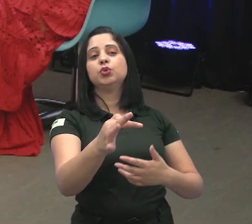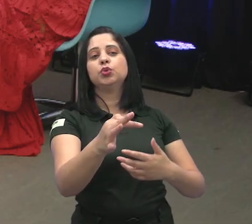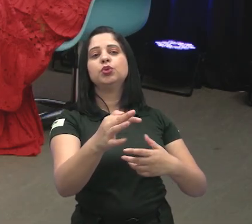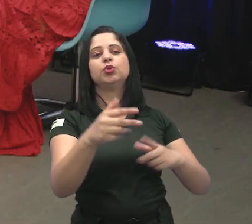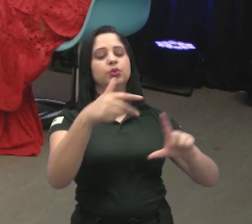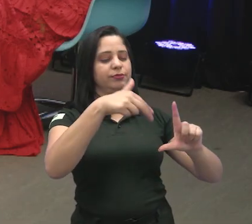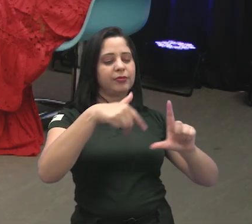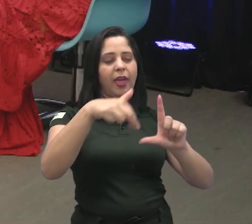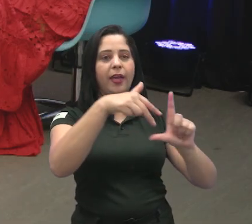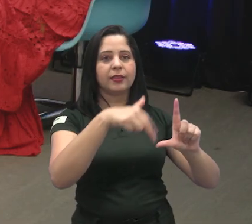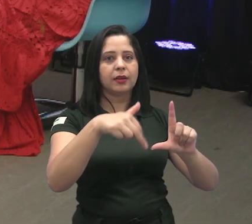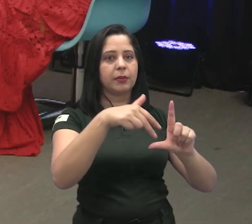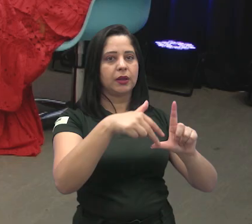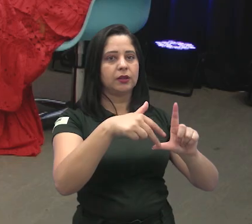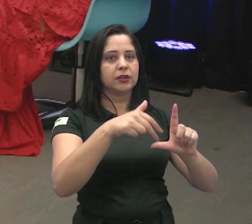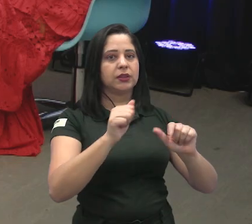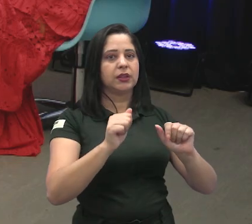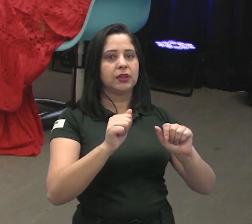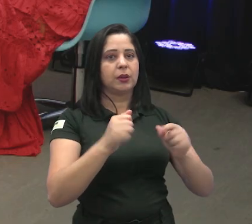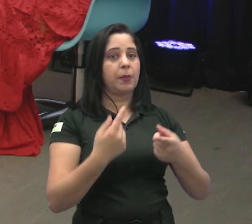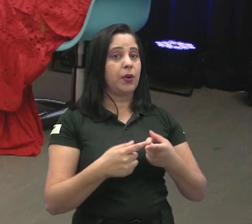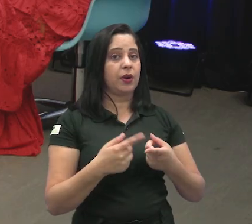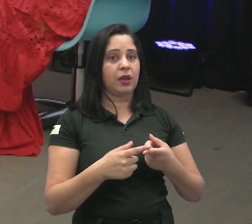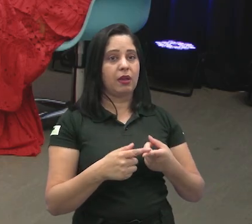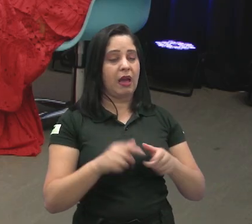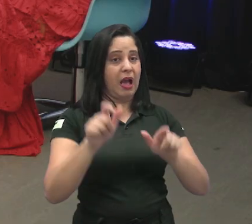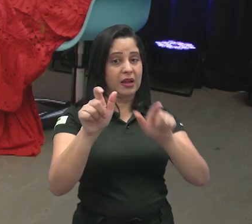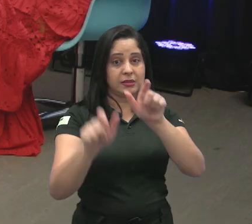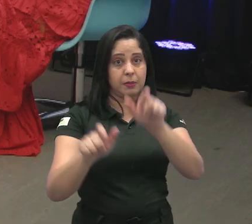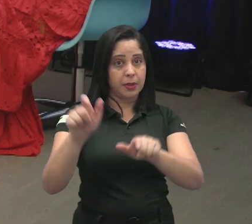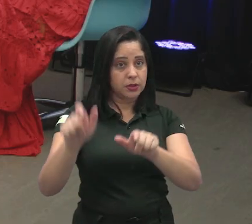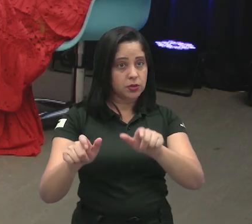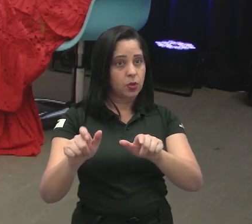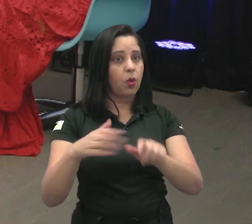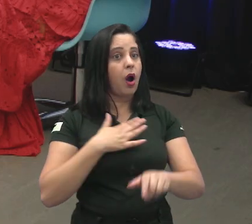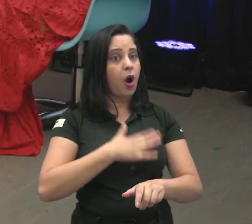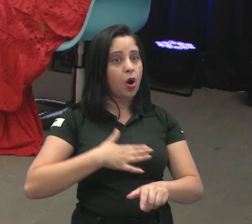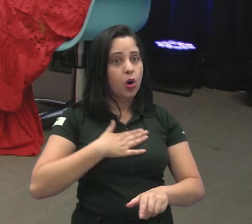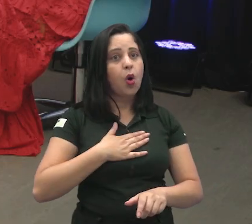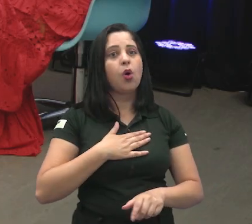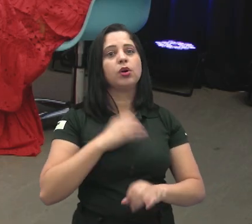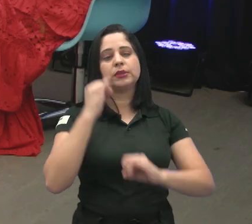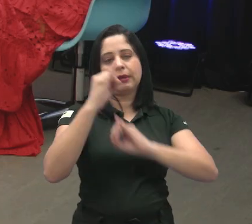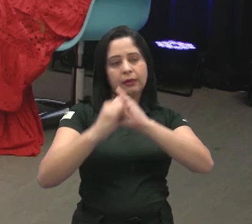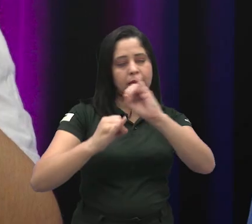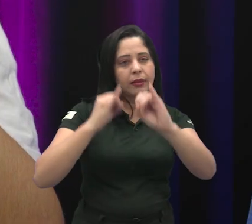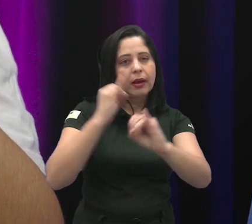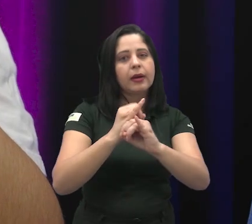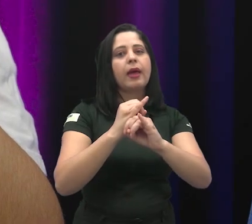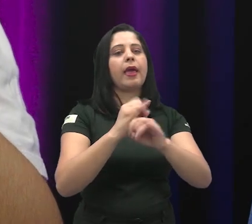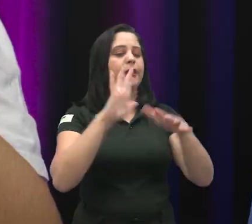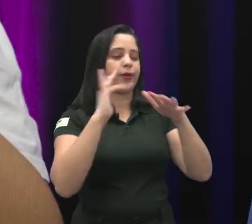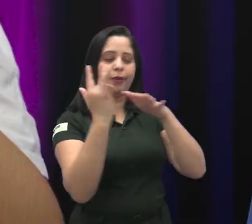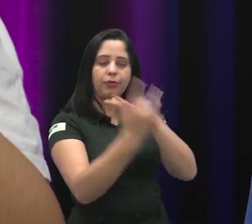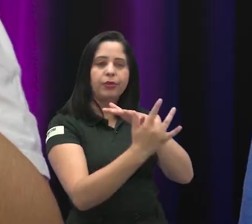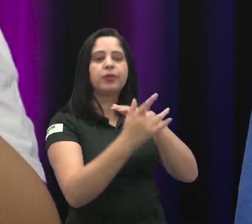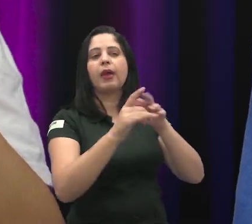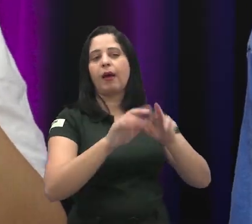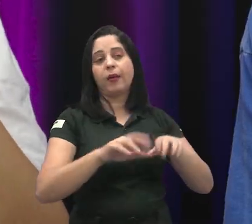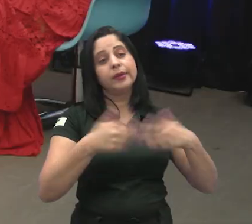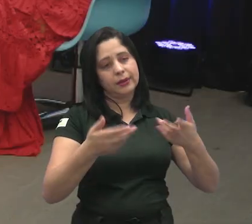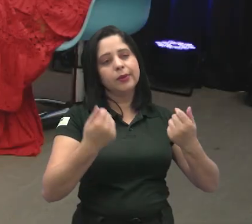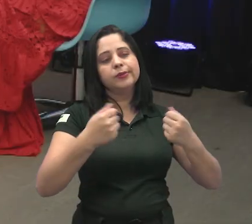isso, que cada vez mais as pessoas estão ligadas, né? As redes de streaming, rede social, enfim. Então, acho que é um desafio